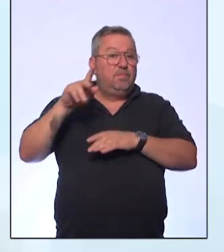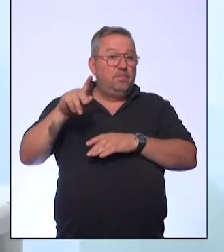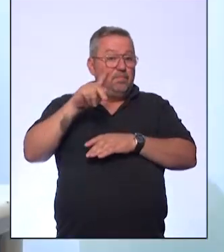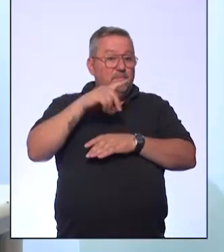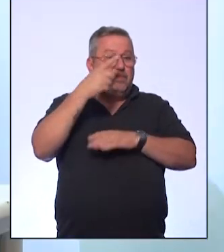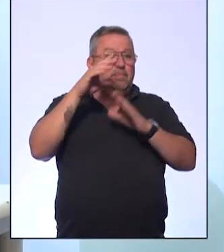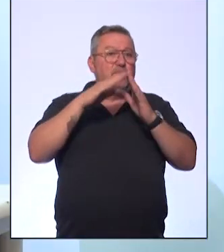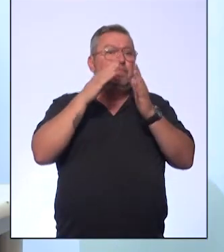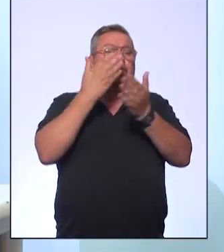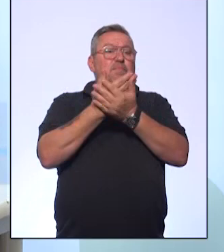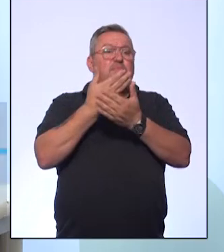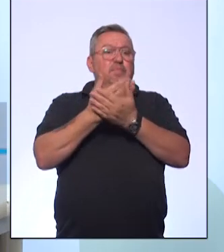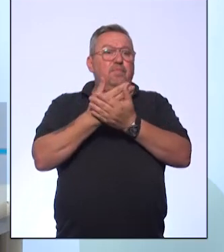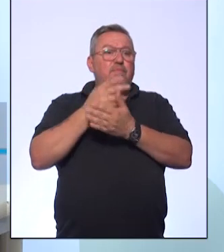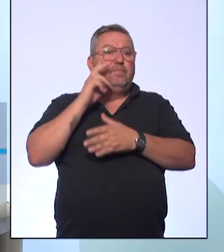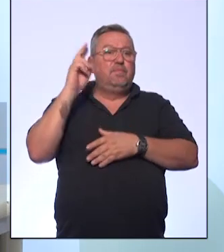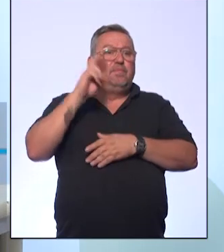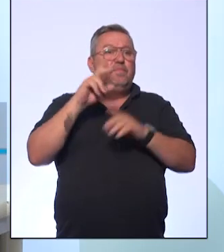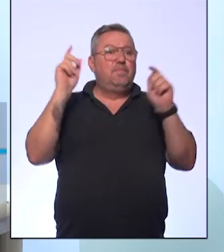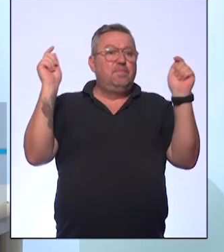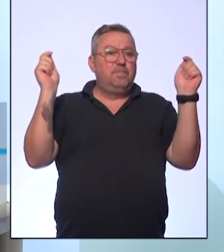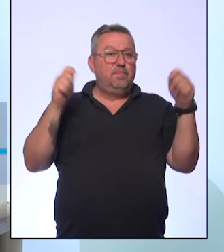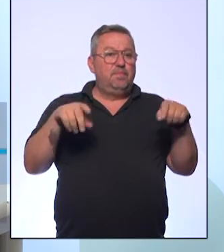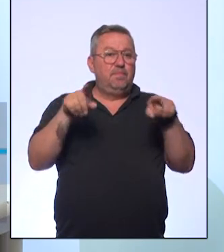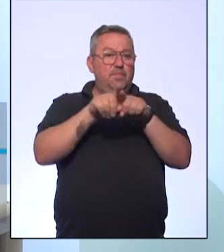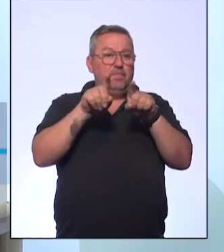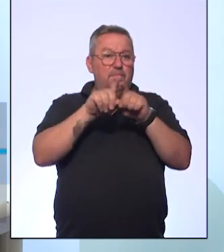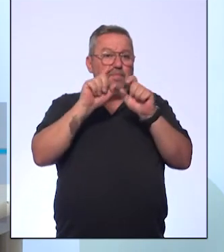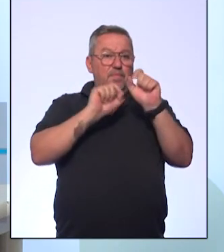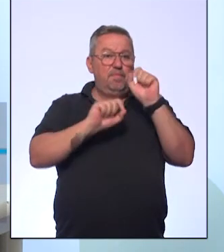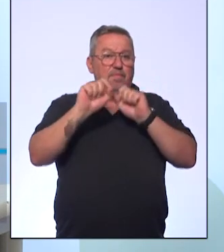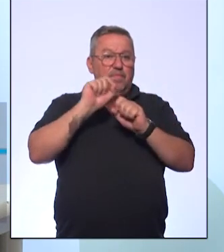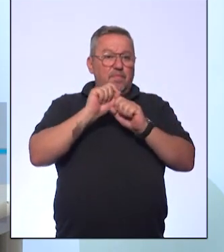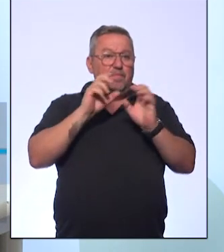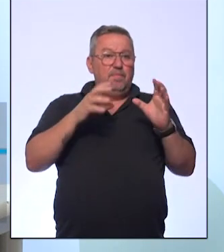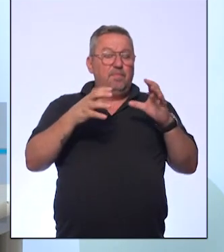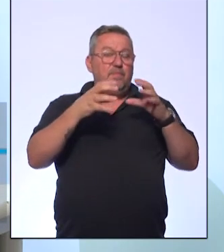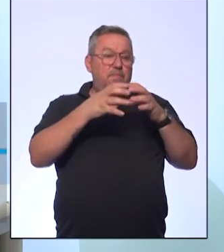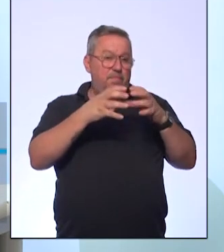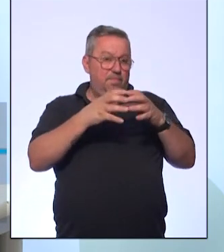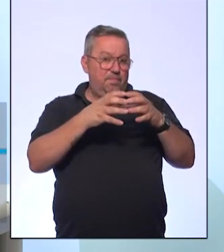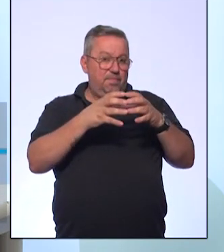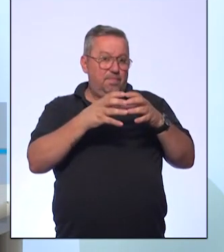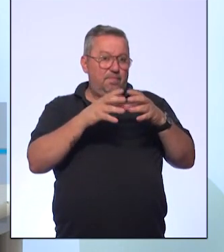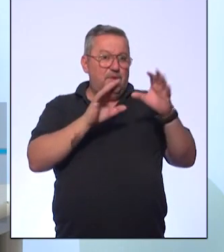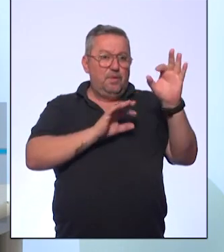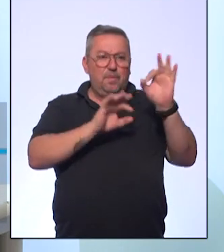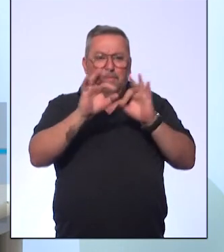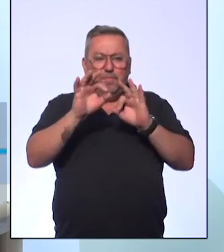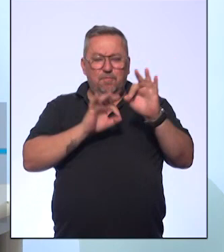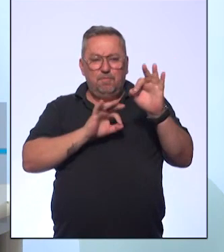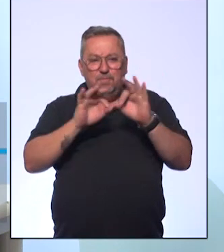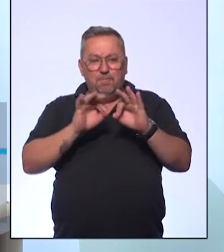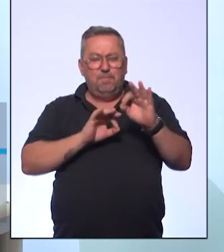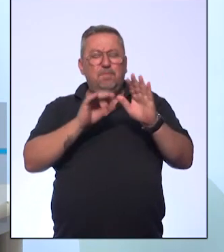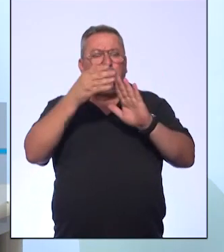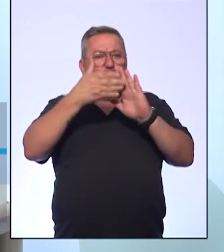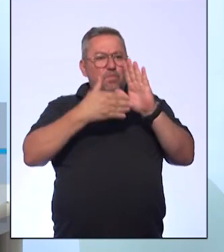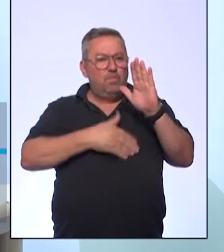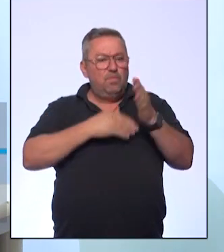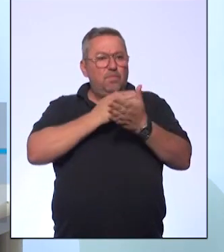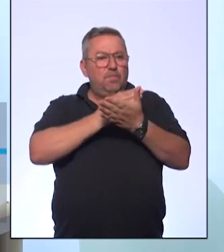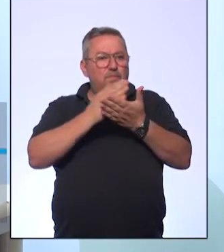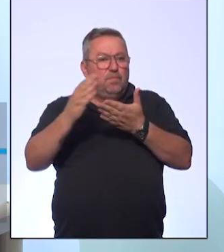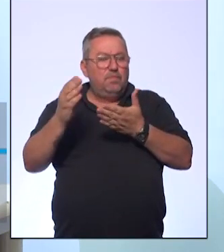sua escola, verifique a possibilidade de formar uma equipe e elaborar o seu projeto de